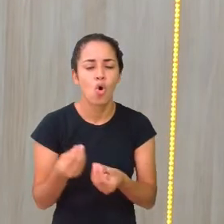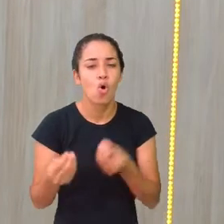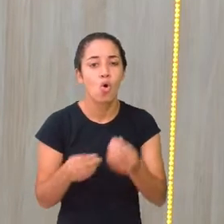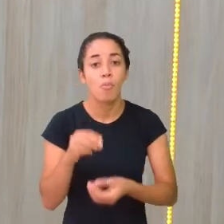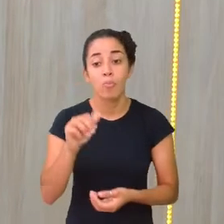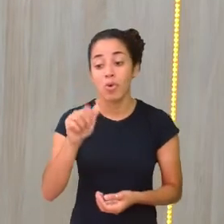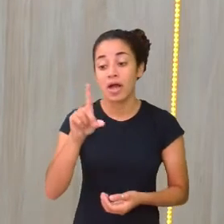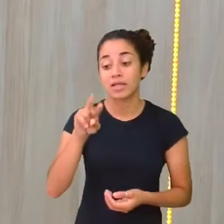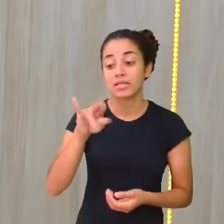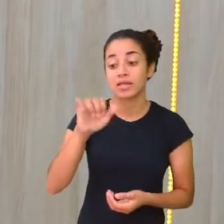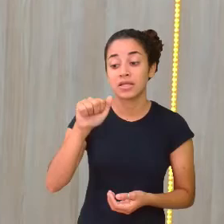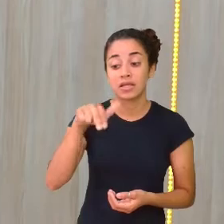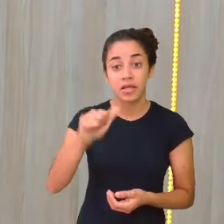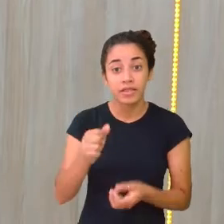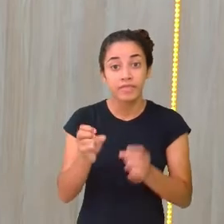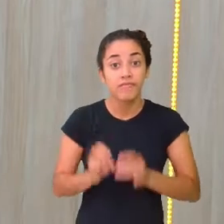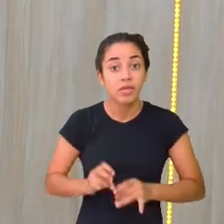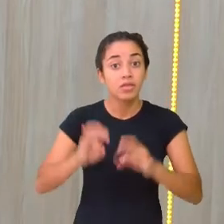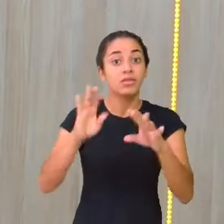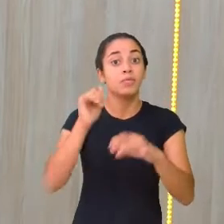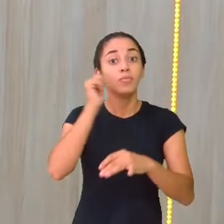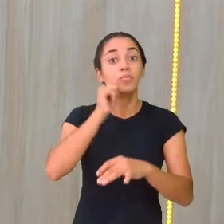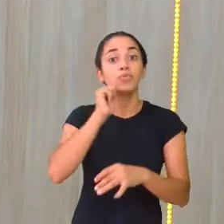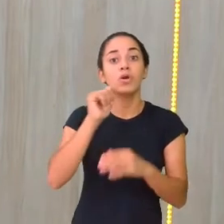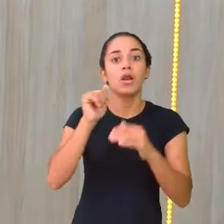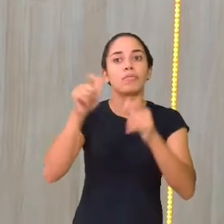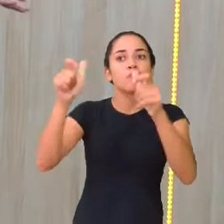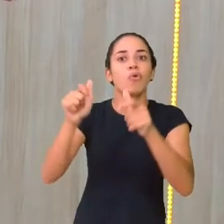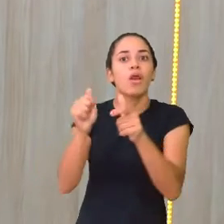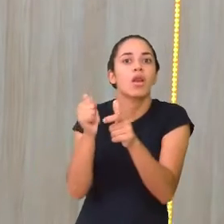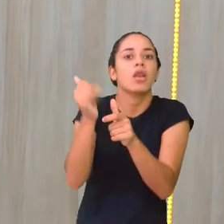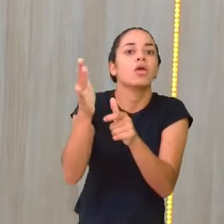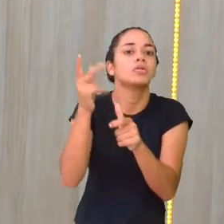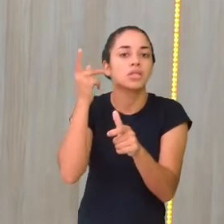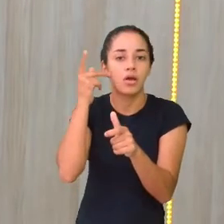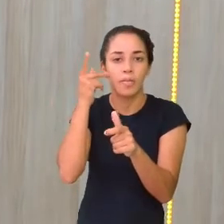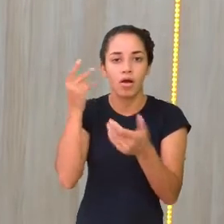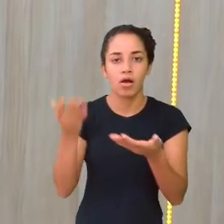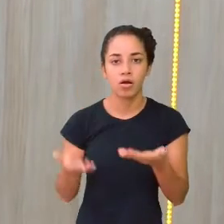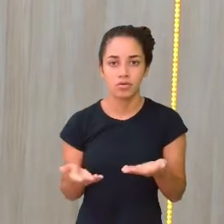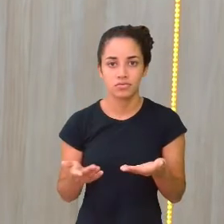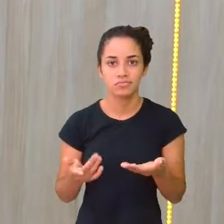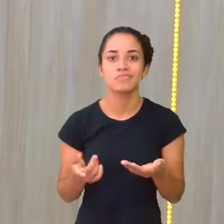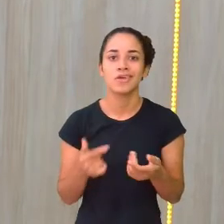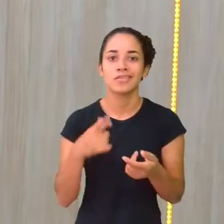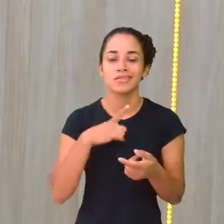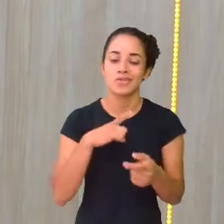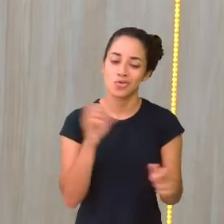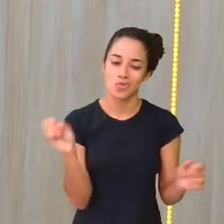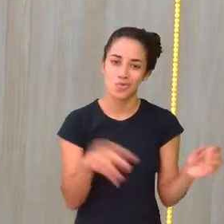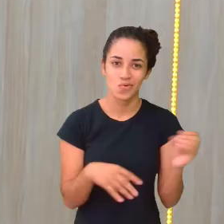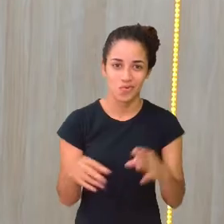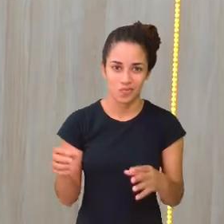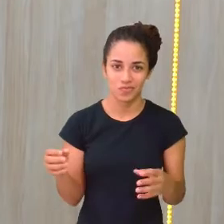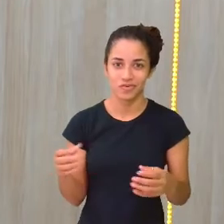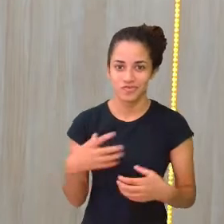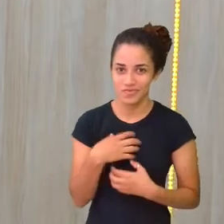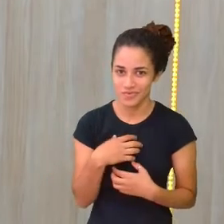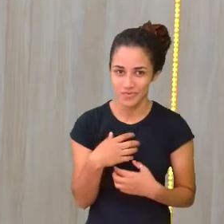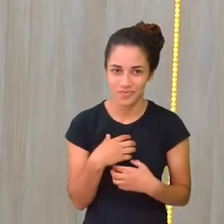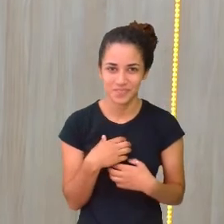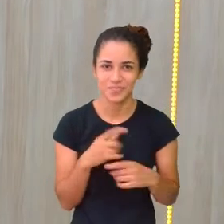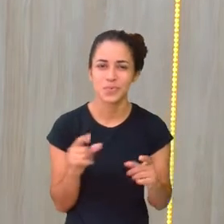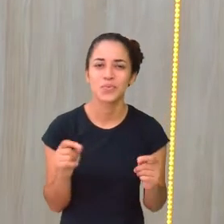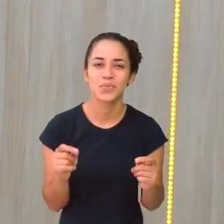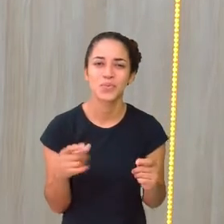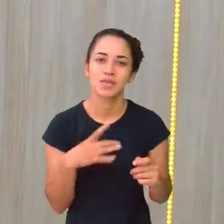mulher lá de São Paulo um tamanco preto? Aí já vem as novas formas, né? O que é agora, né?